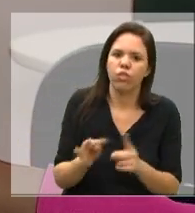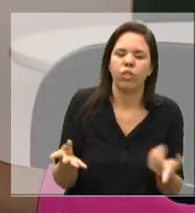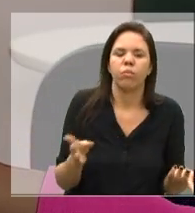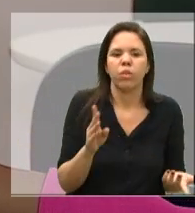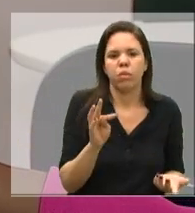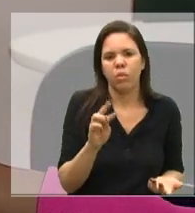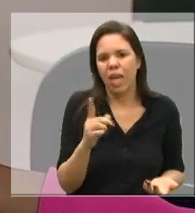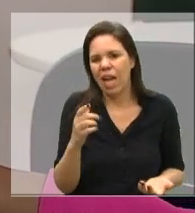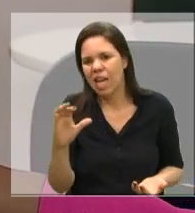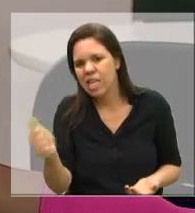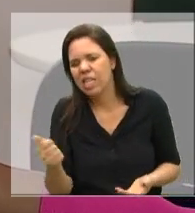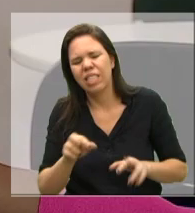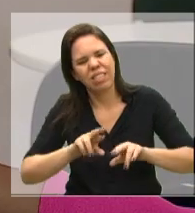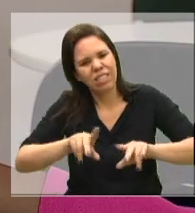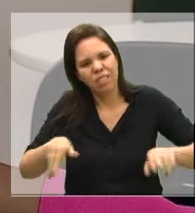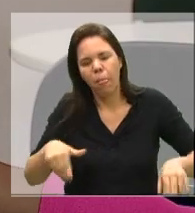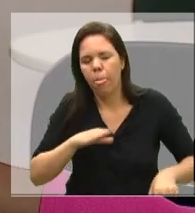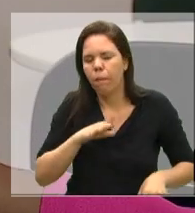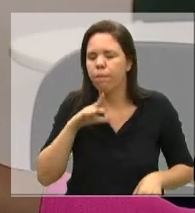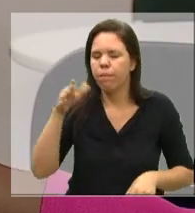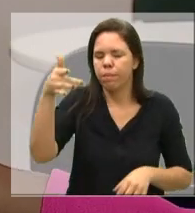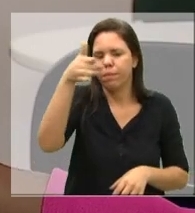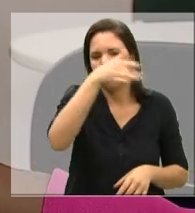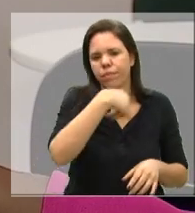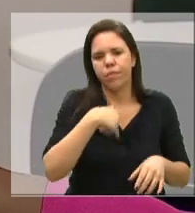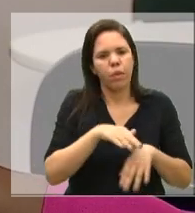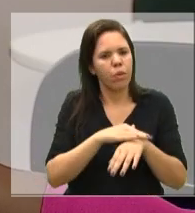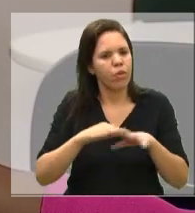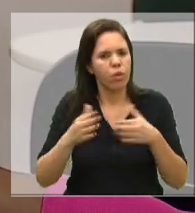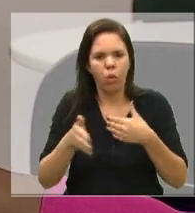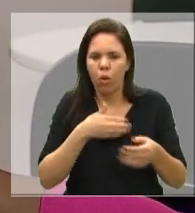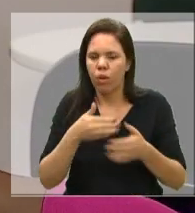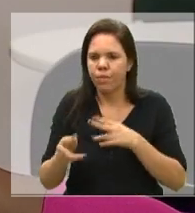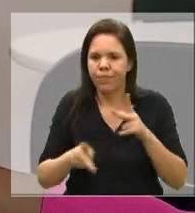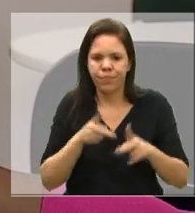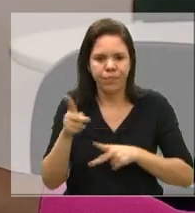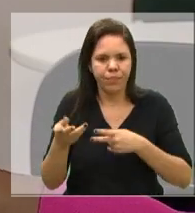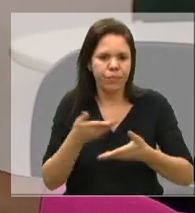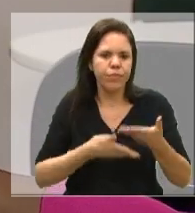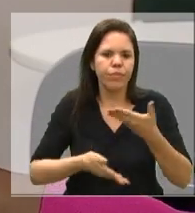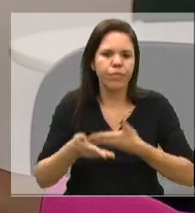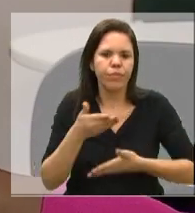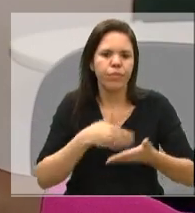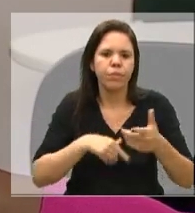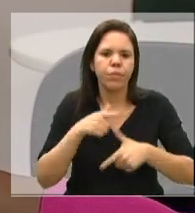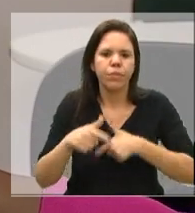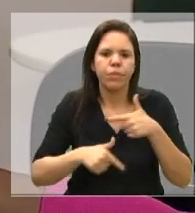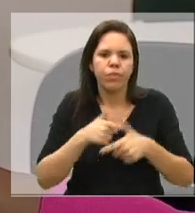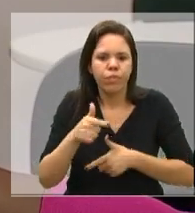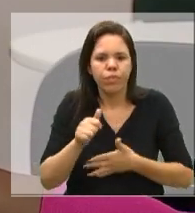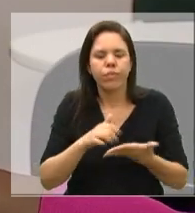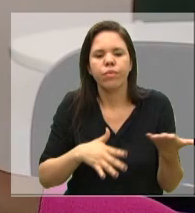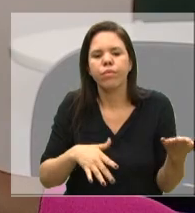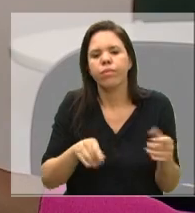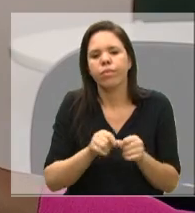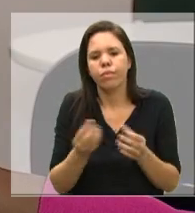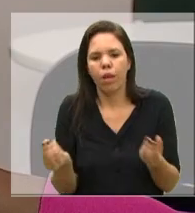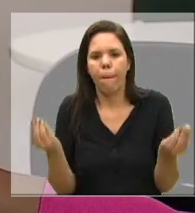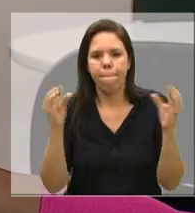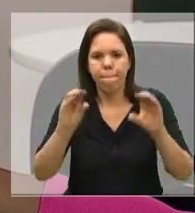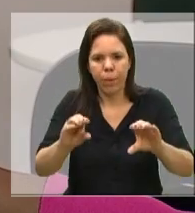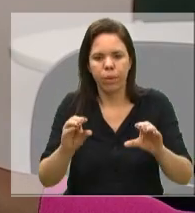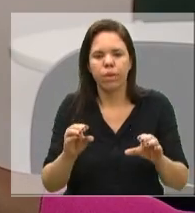engano tem de Petrópolis também. Então, assim, você pode falar com qualquer pessoa, você pode interagir nas atividades em que a pessoa colocou lá uma